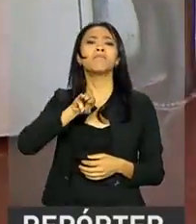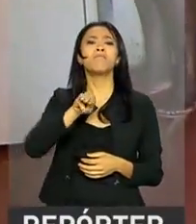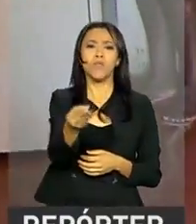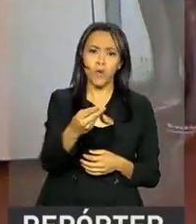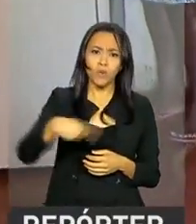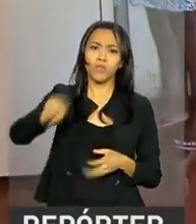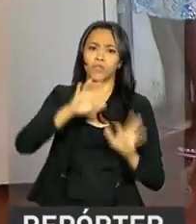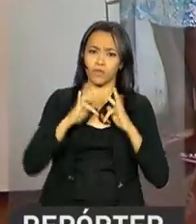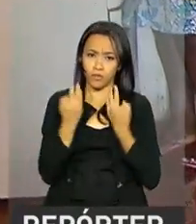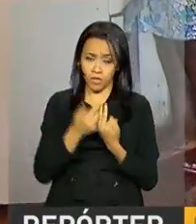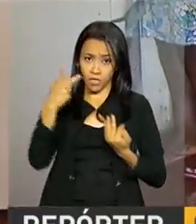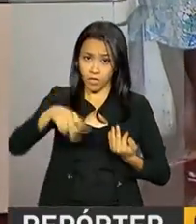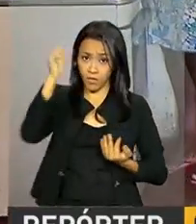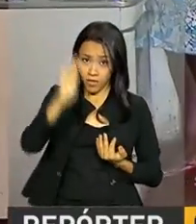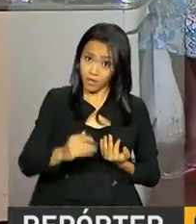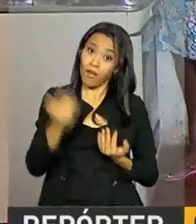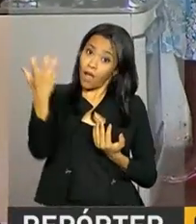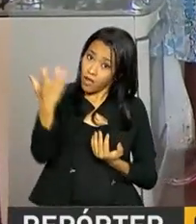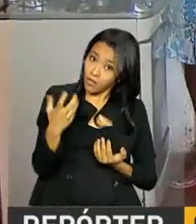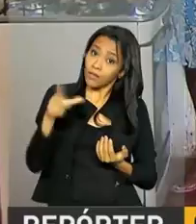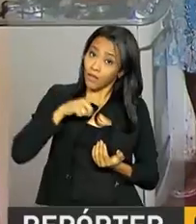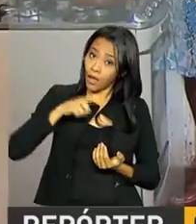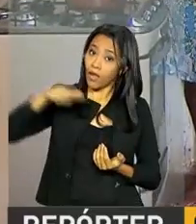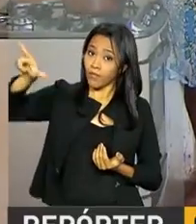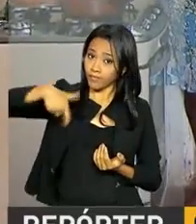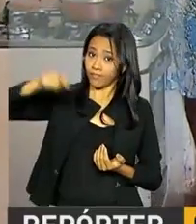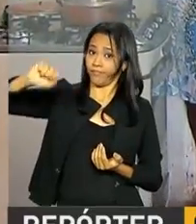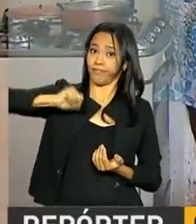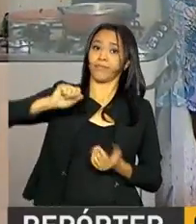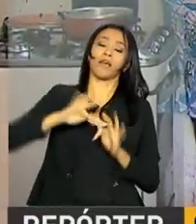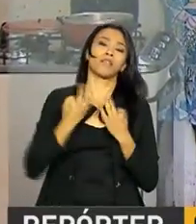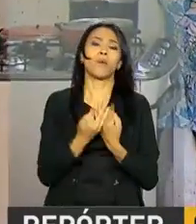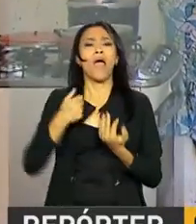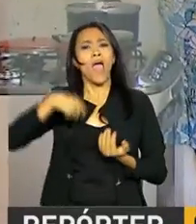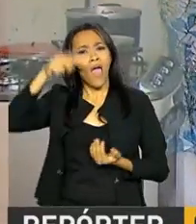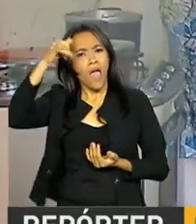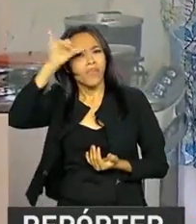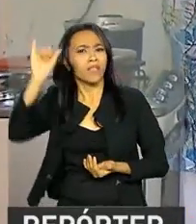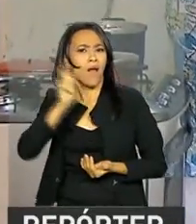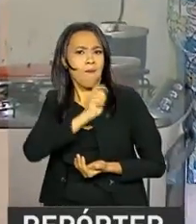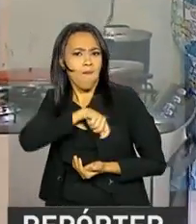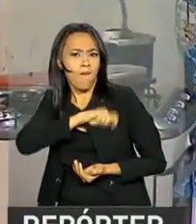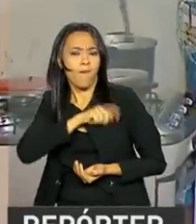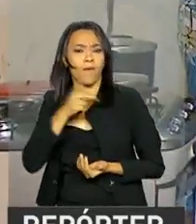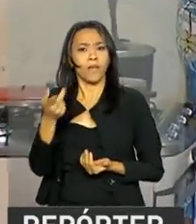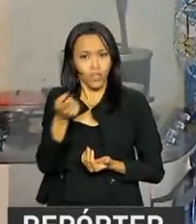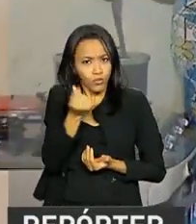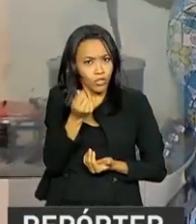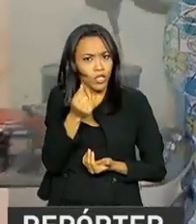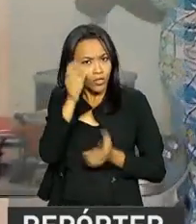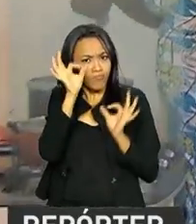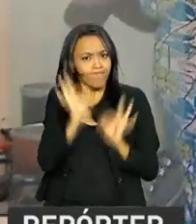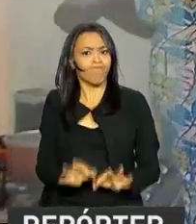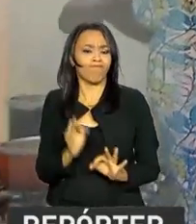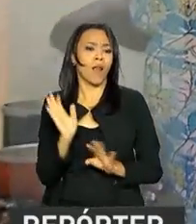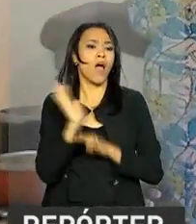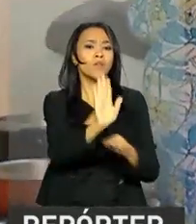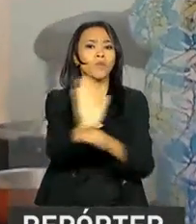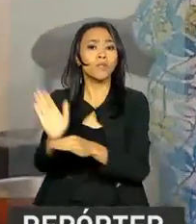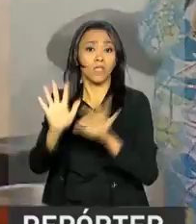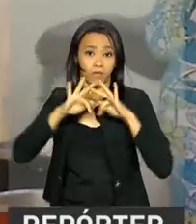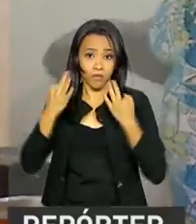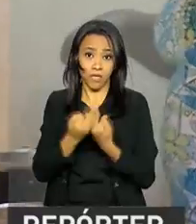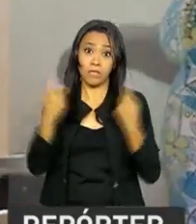país recebem o benefício e para evitar fraudes e garantir que o dinheiro chegue a quem realmente precisa o